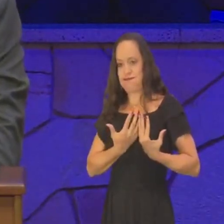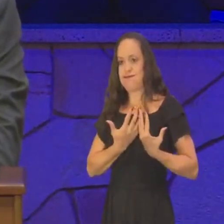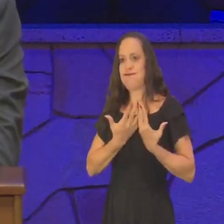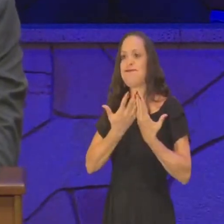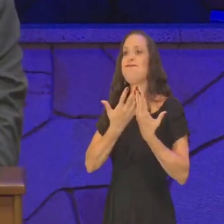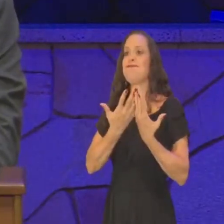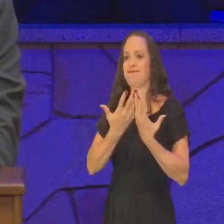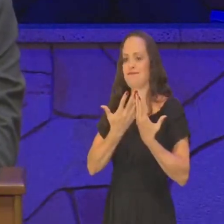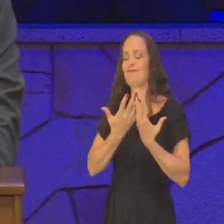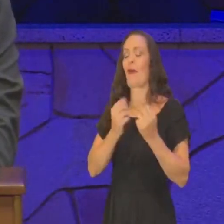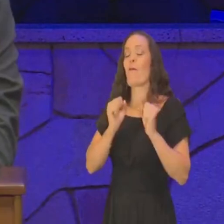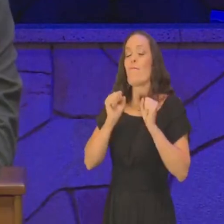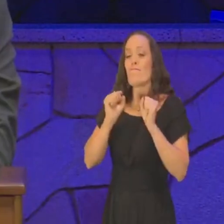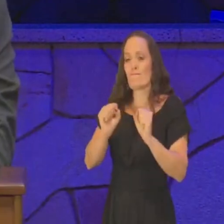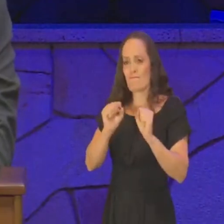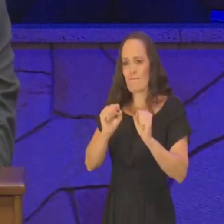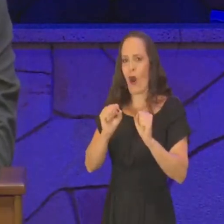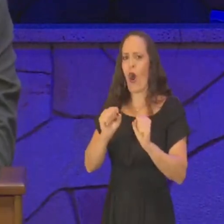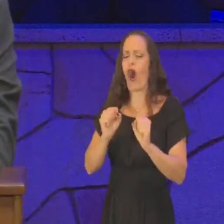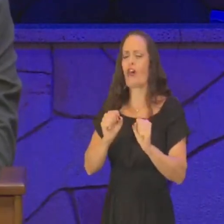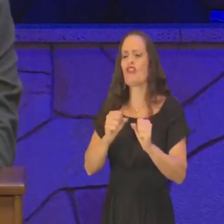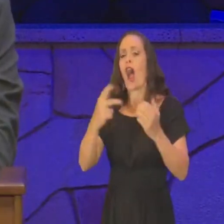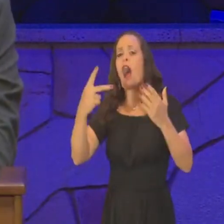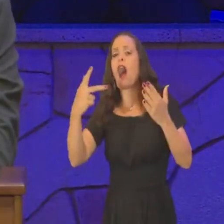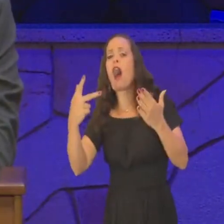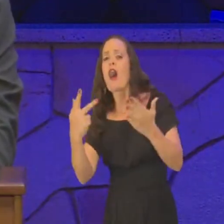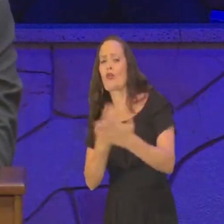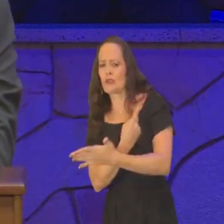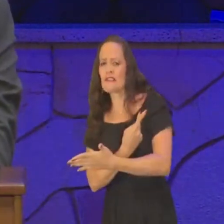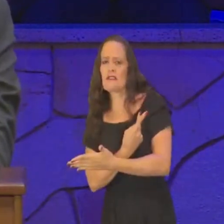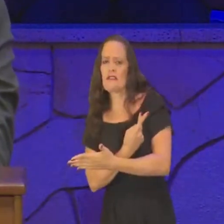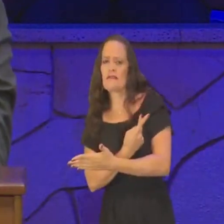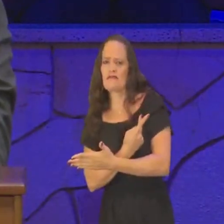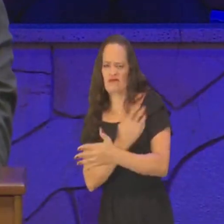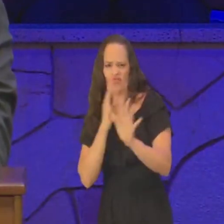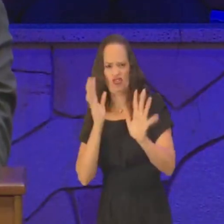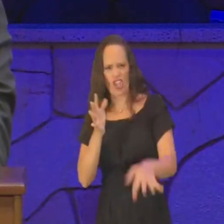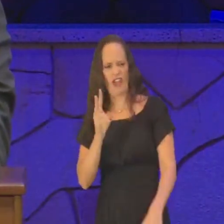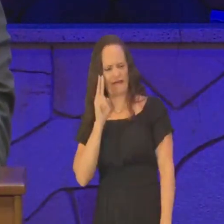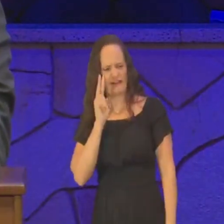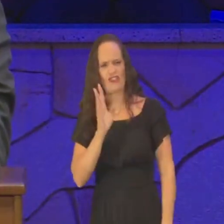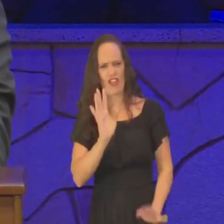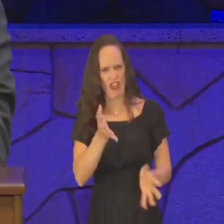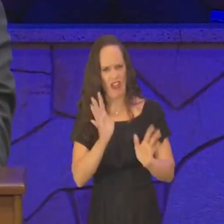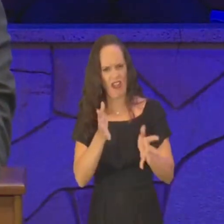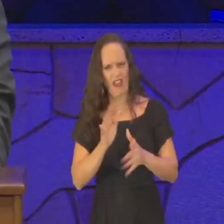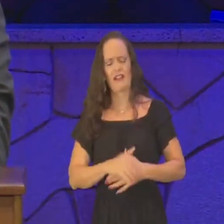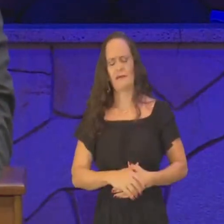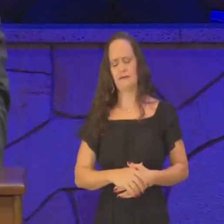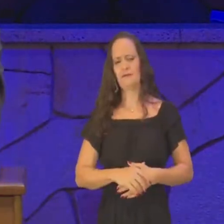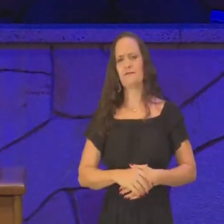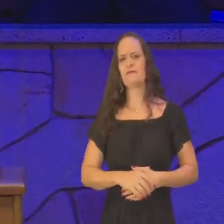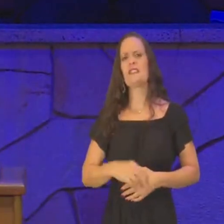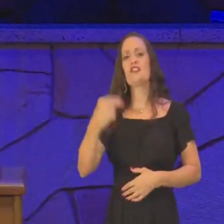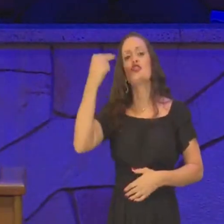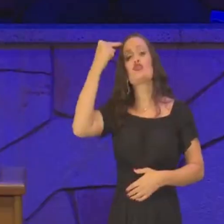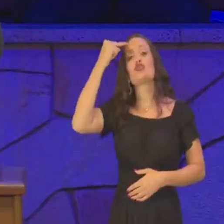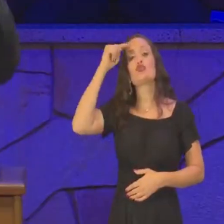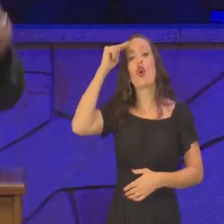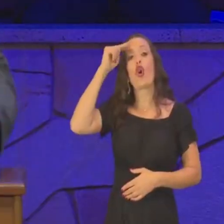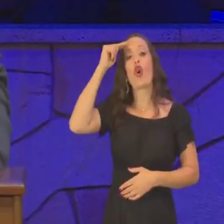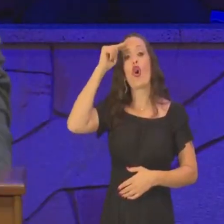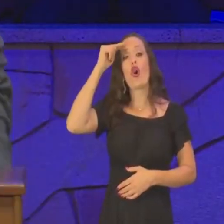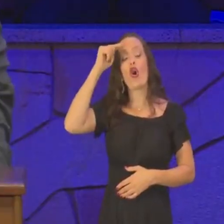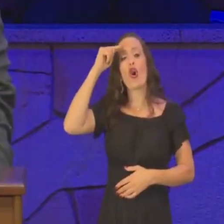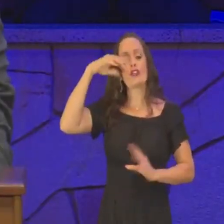o avivamento pode passar, como na história nós já presenciamos. Histórias de avivamentos